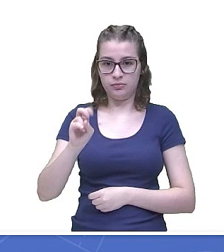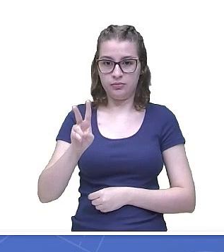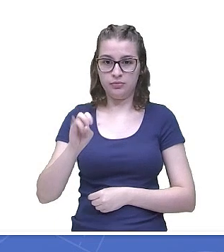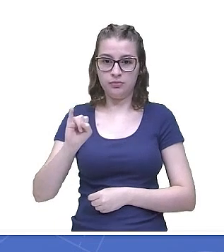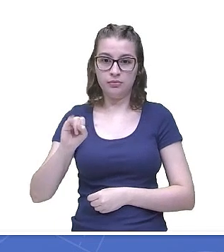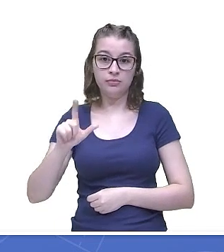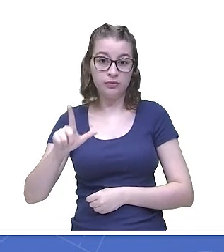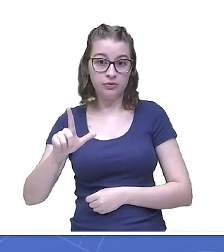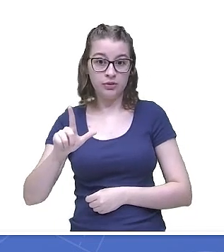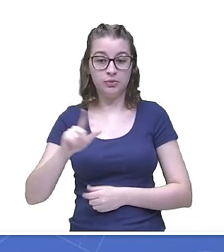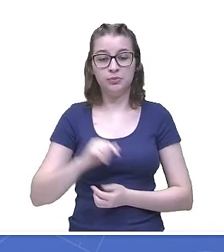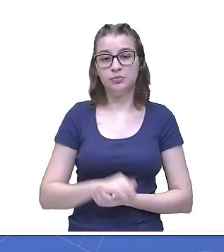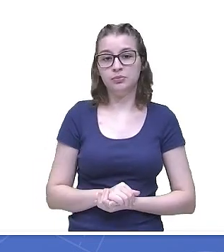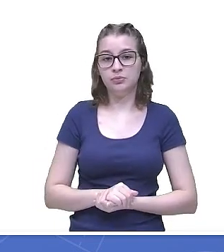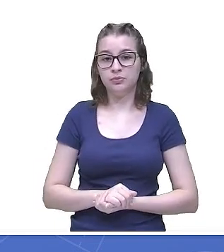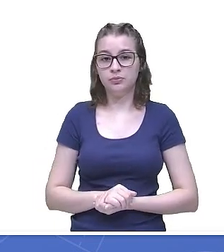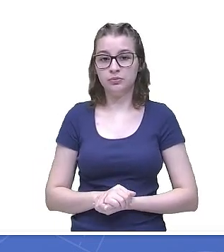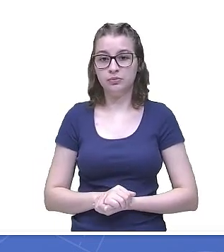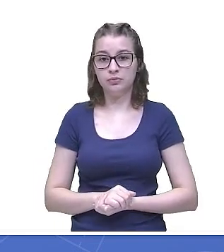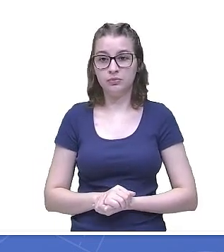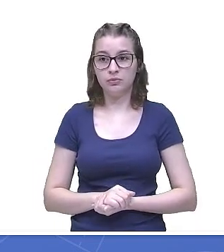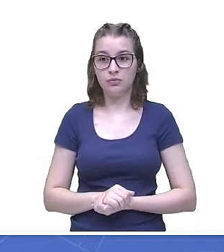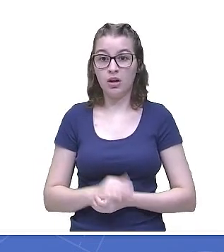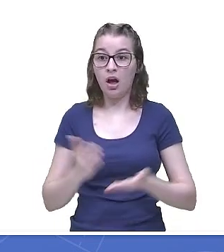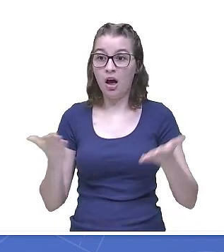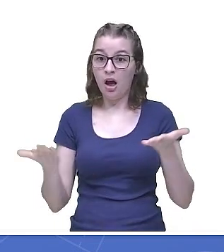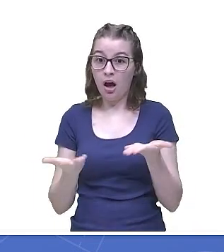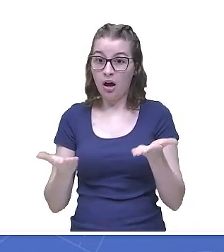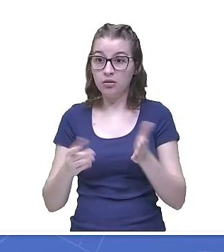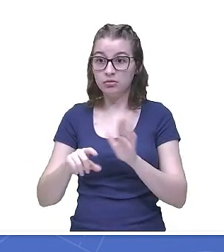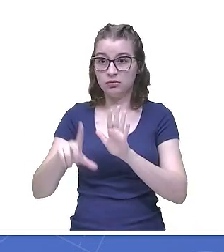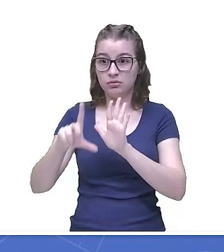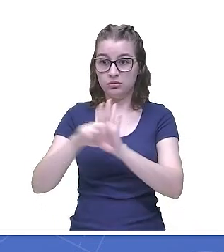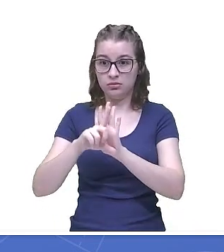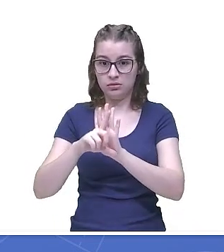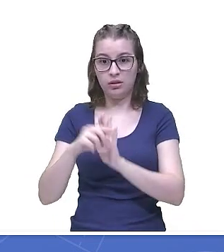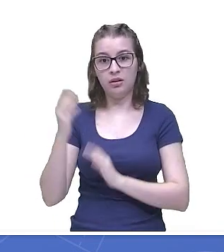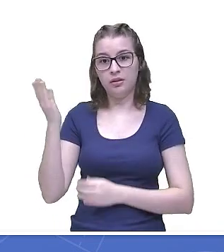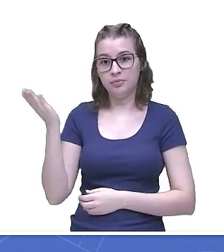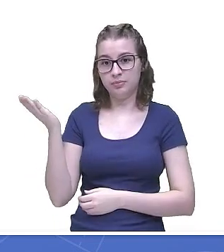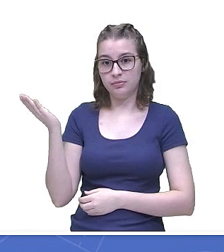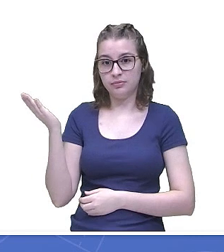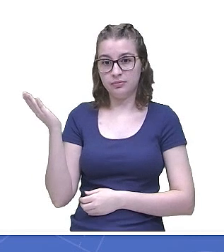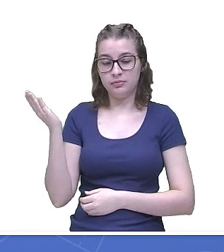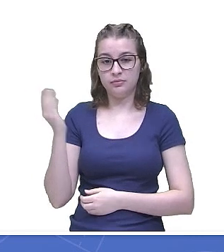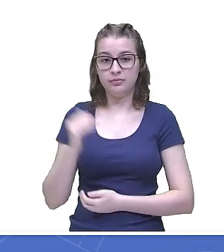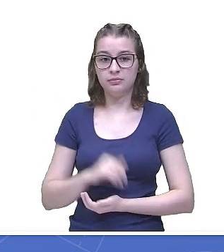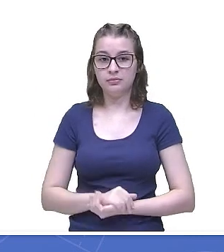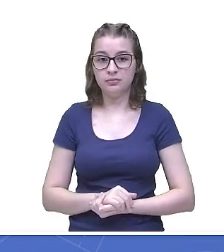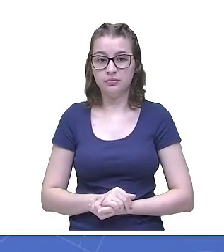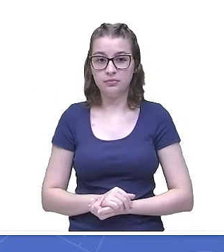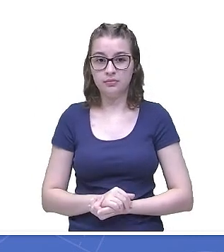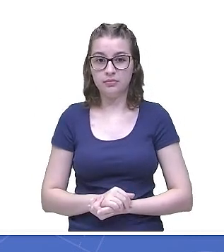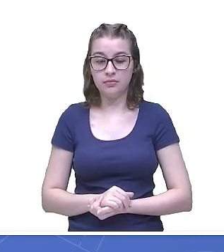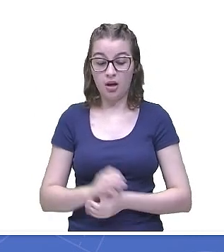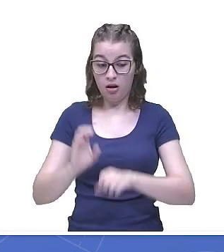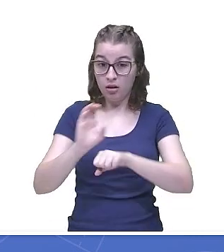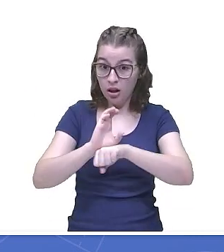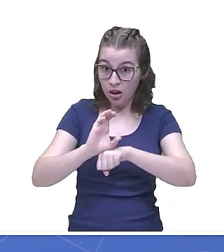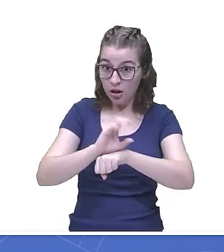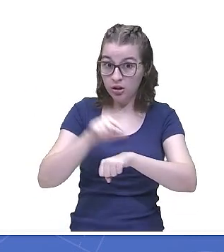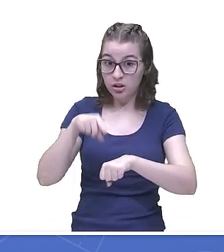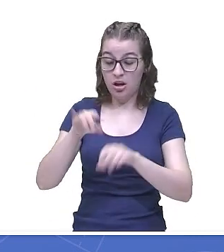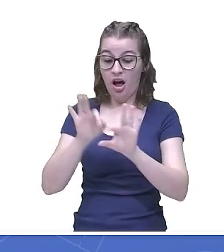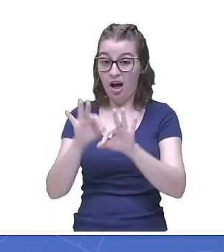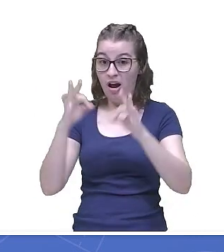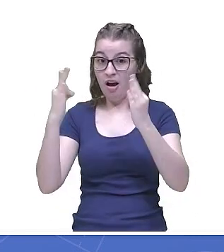uma nova conceituação. Ela reconhece, a Constituição de 88, reconhece e legitima